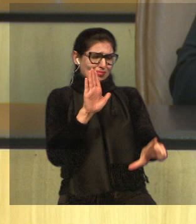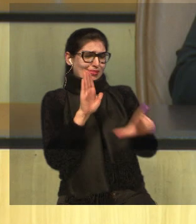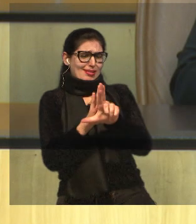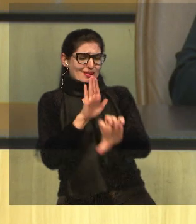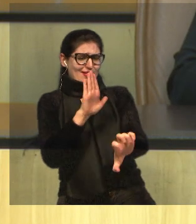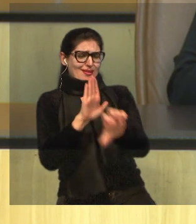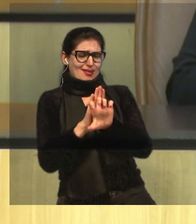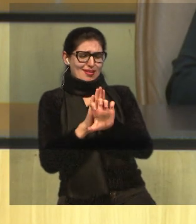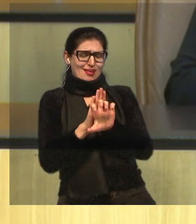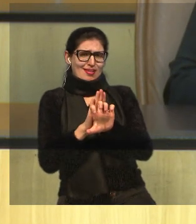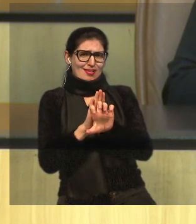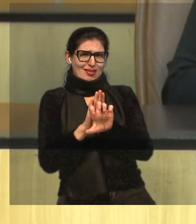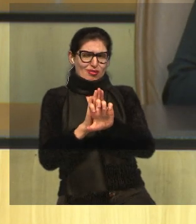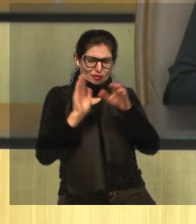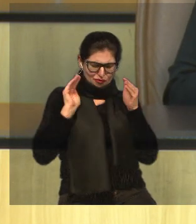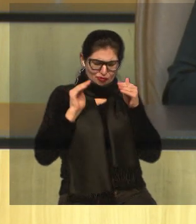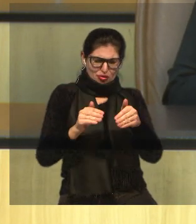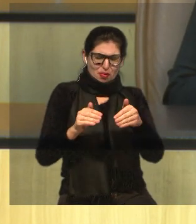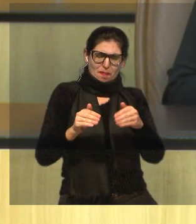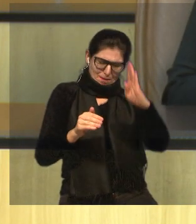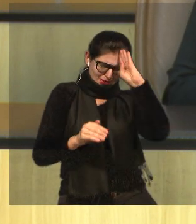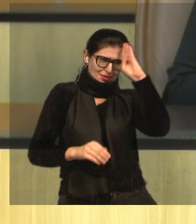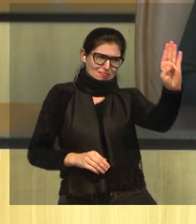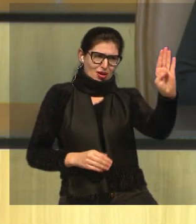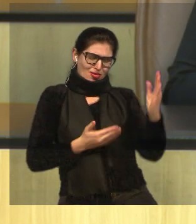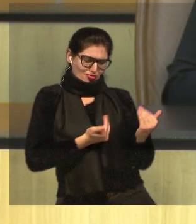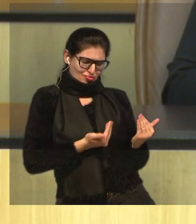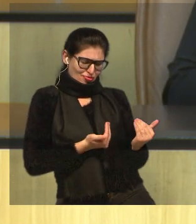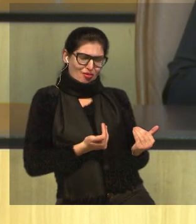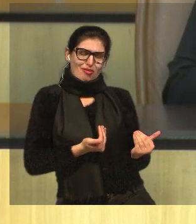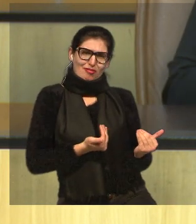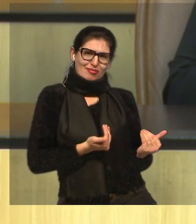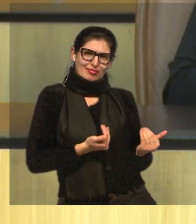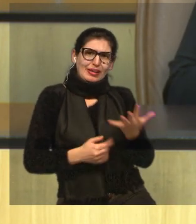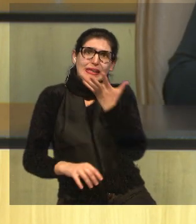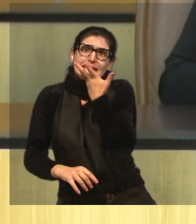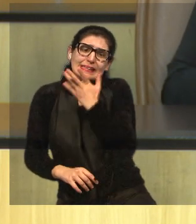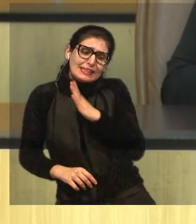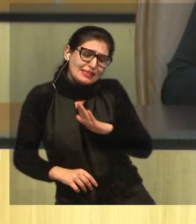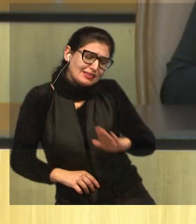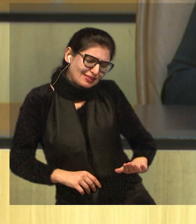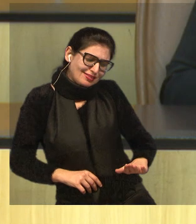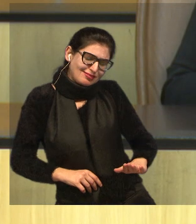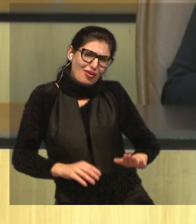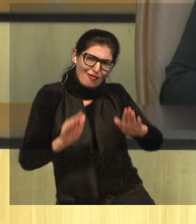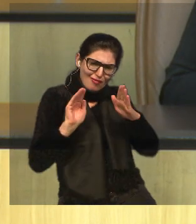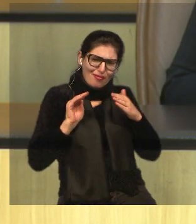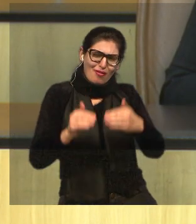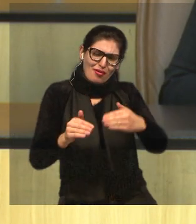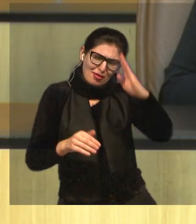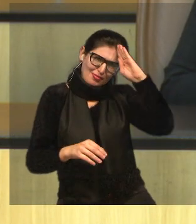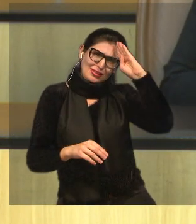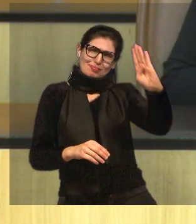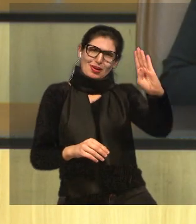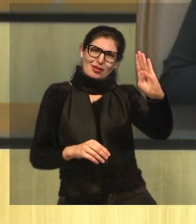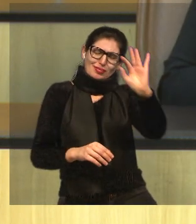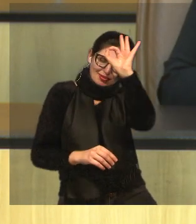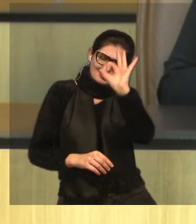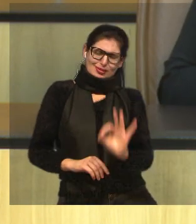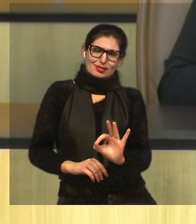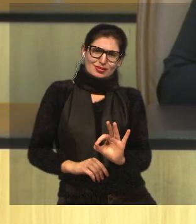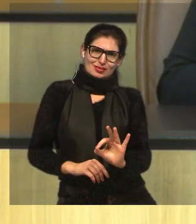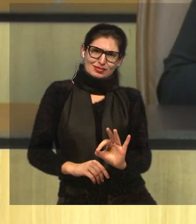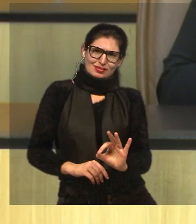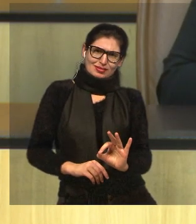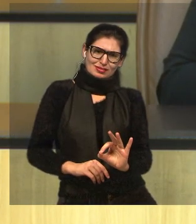principais são as nossas crianças e são os nossos jovens. E eles não estão sentados às nossas mesas de discussão.